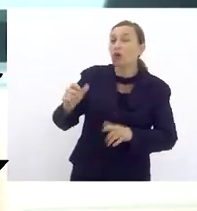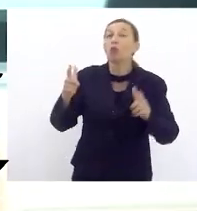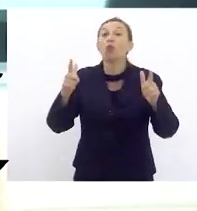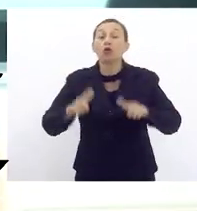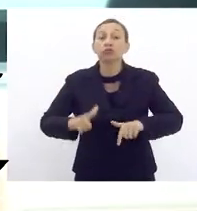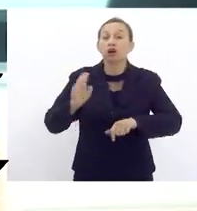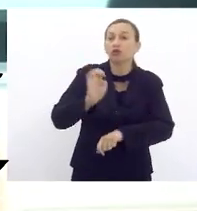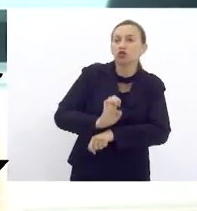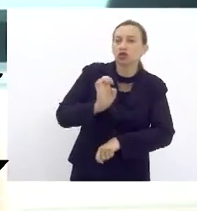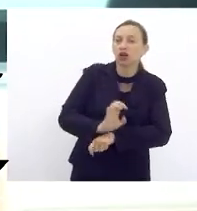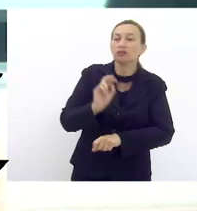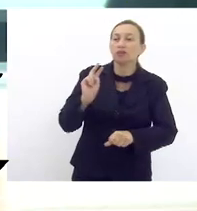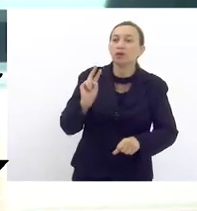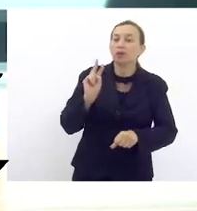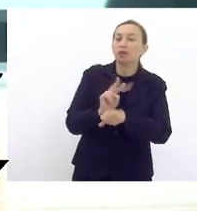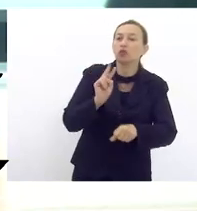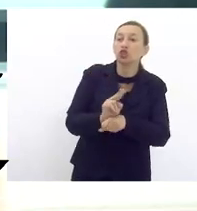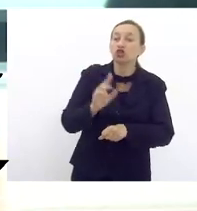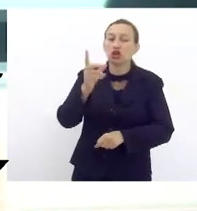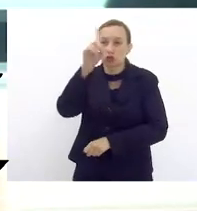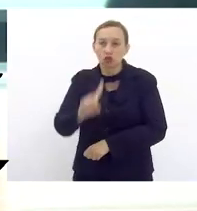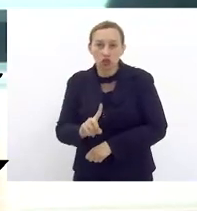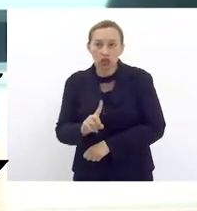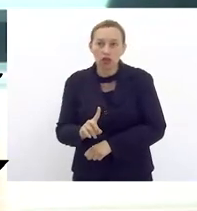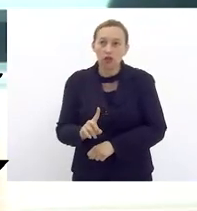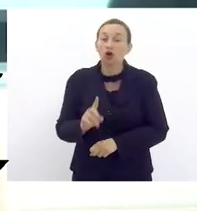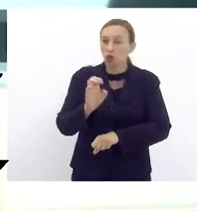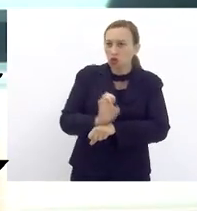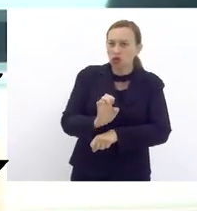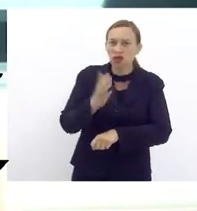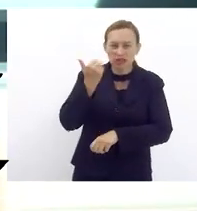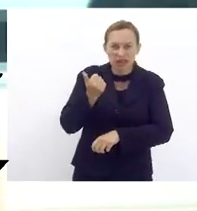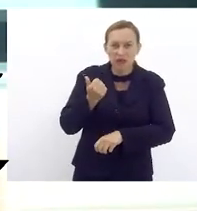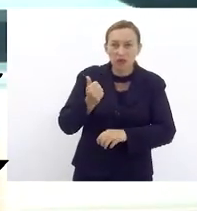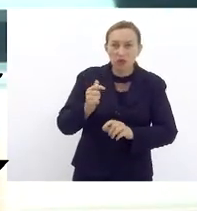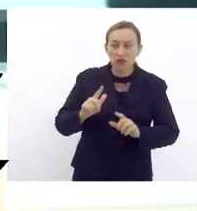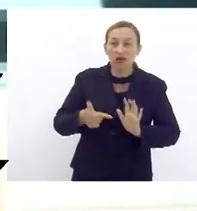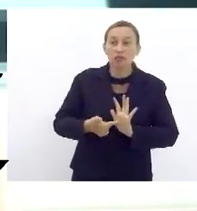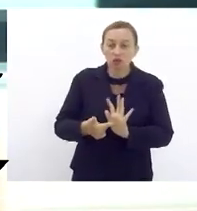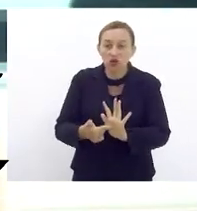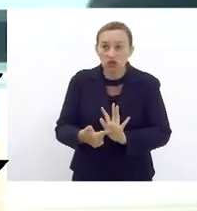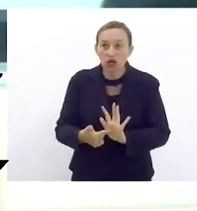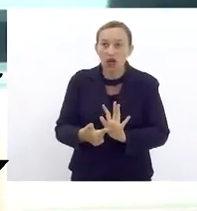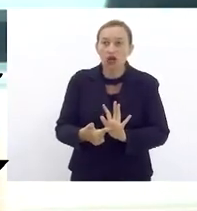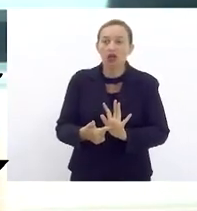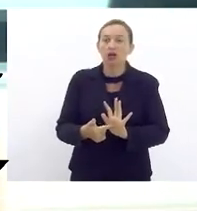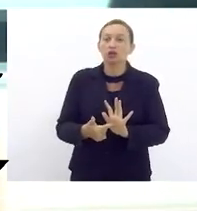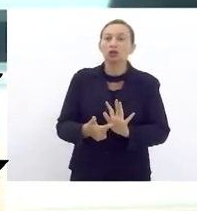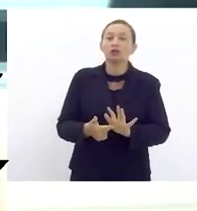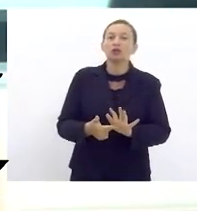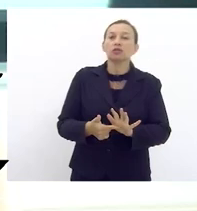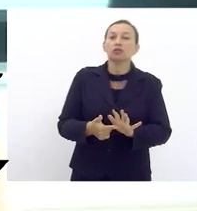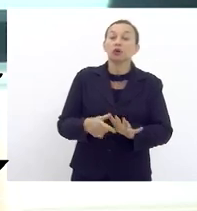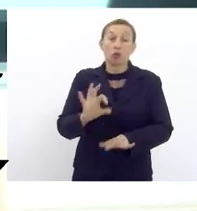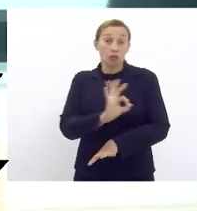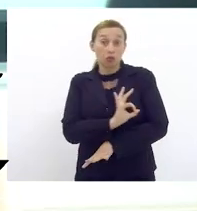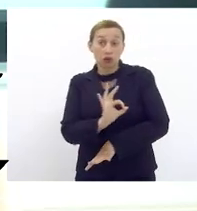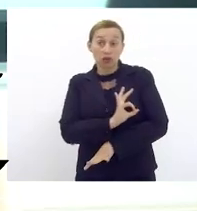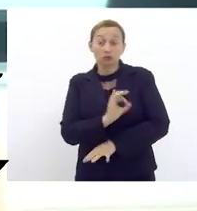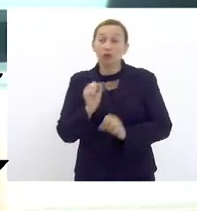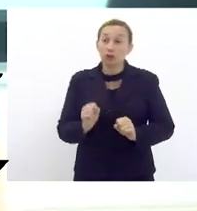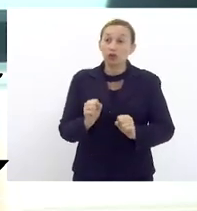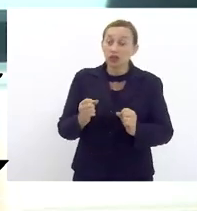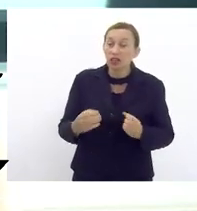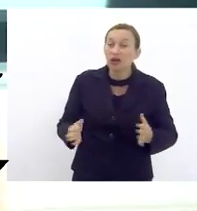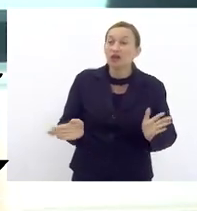estado para poder guardar o direito Cadê o estado não o estado sabe quando ele vai aparecer ele vai aparecer com a polícia para poder